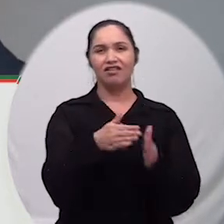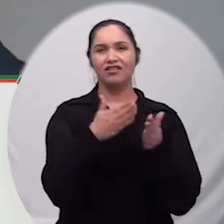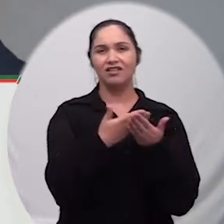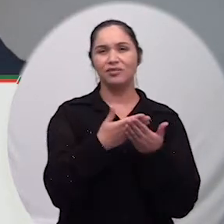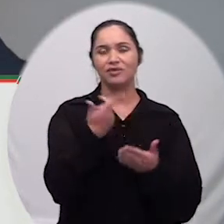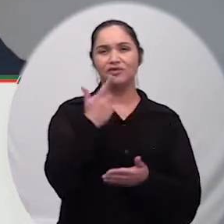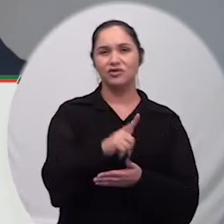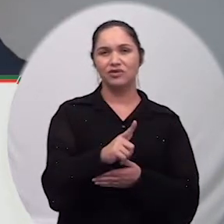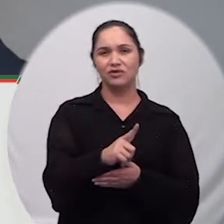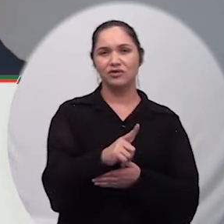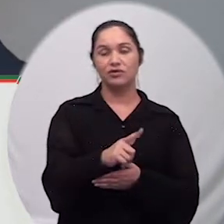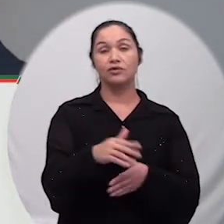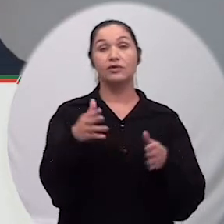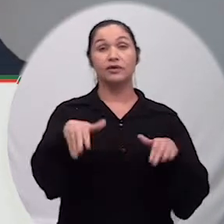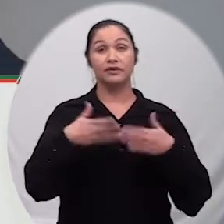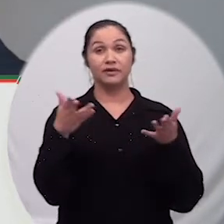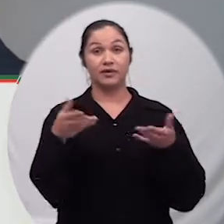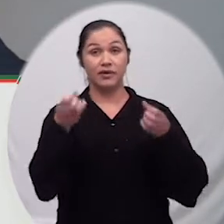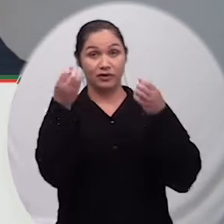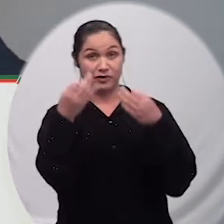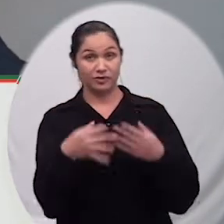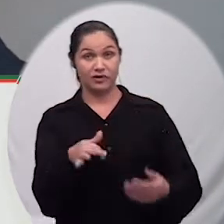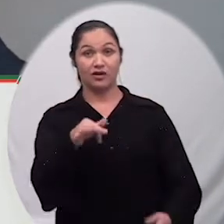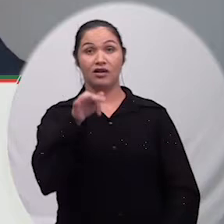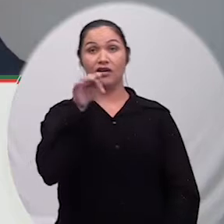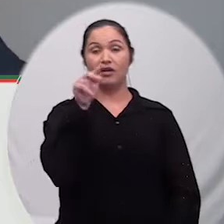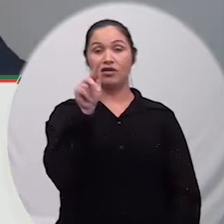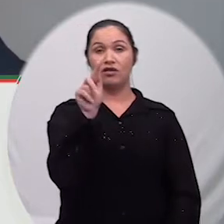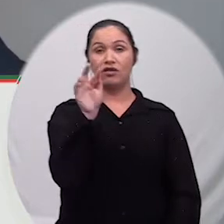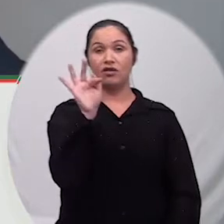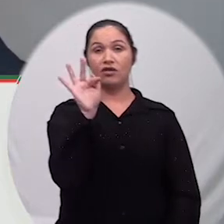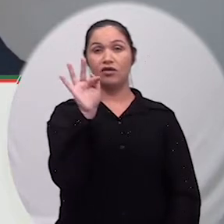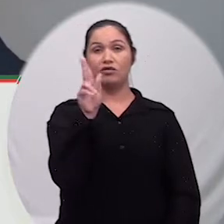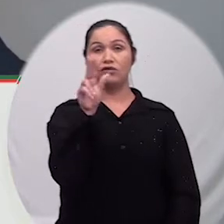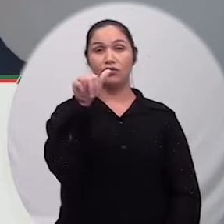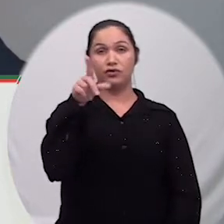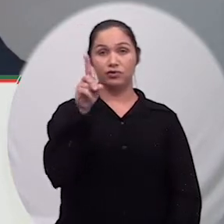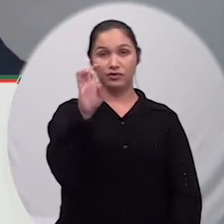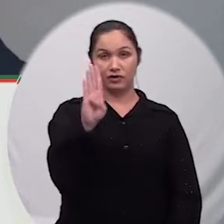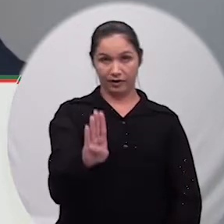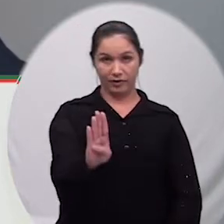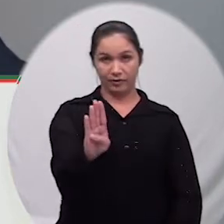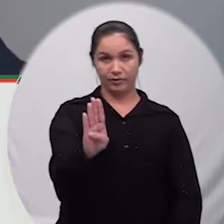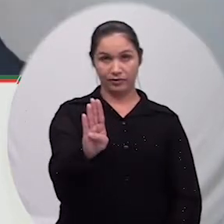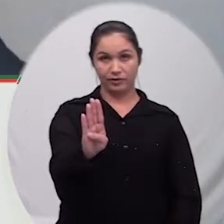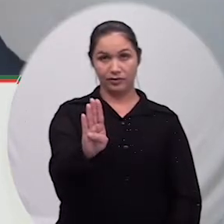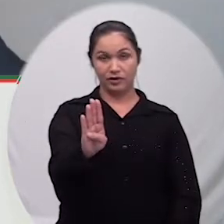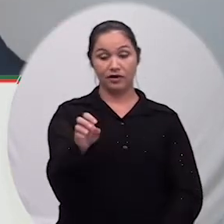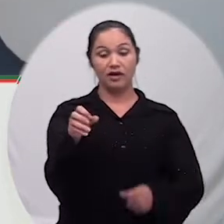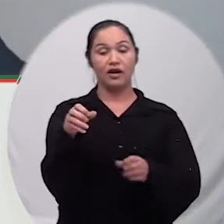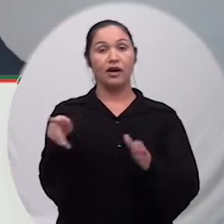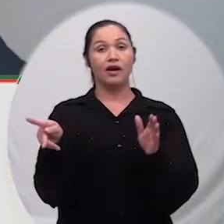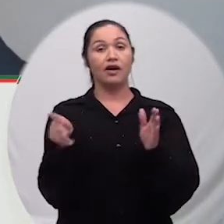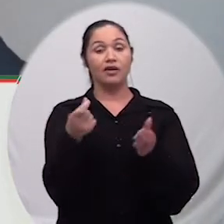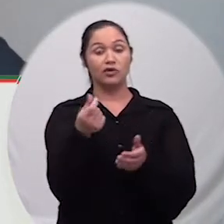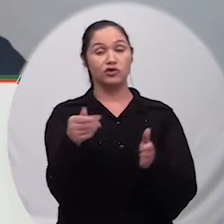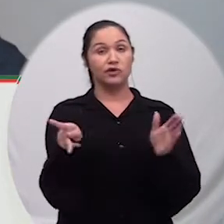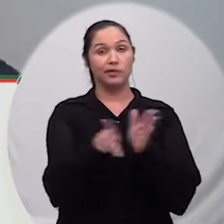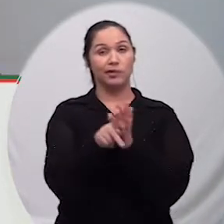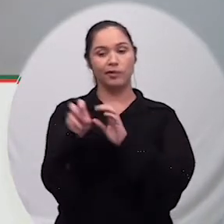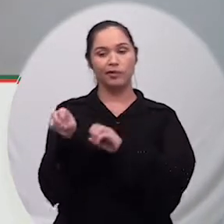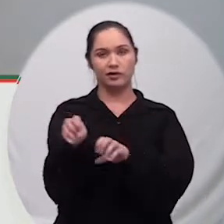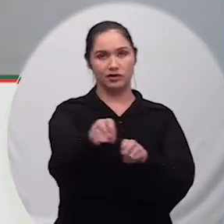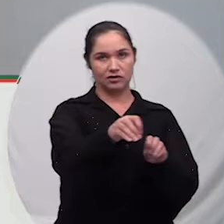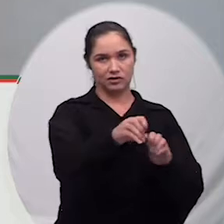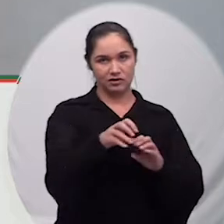Fundeb, aquele dinheirinho da educação, né, das crianças, que é muito, afinal ela vem do município, do governo federal. Essa verba,